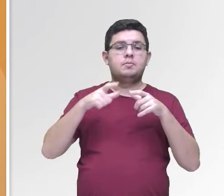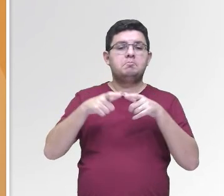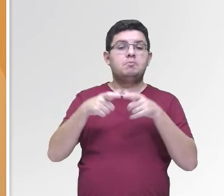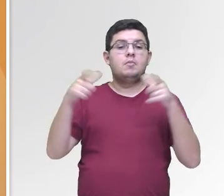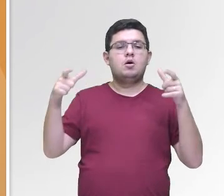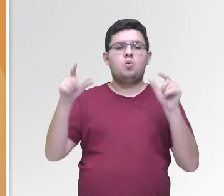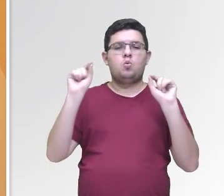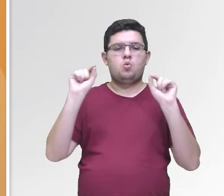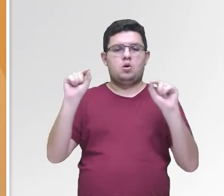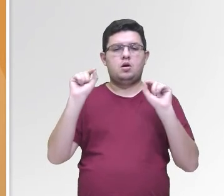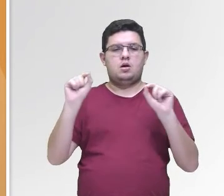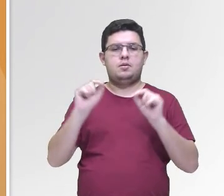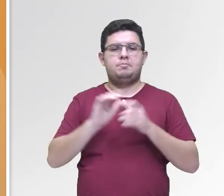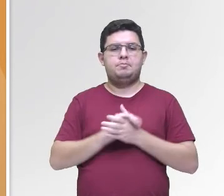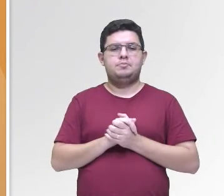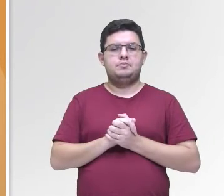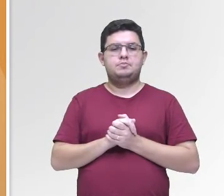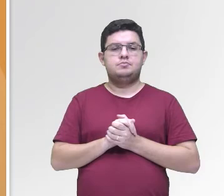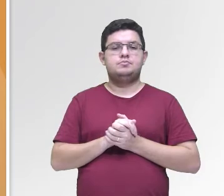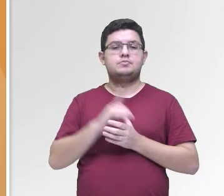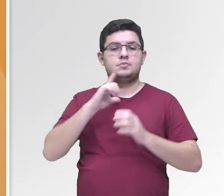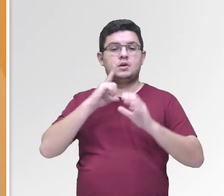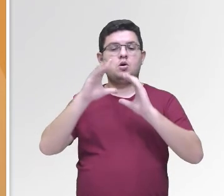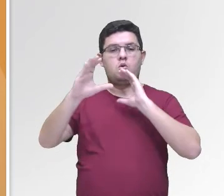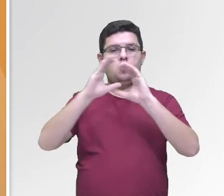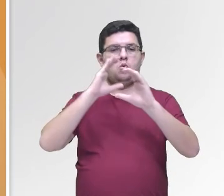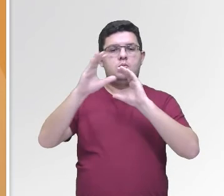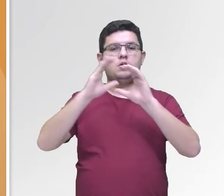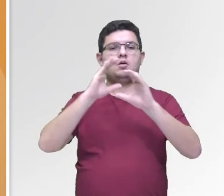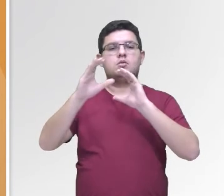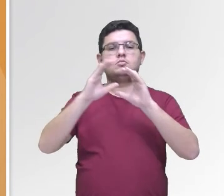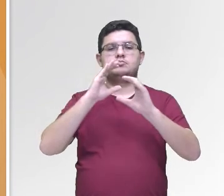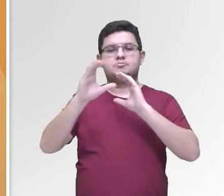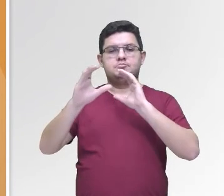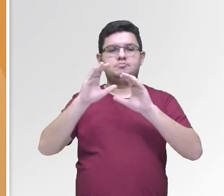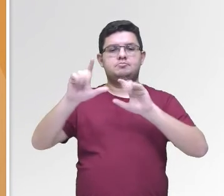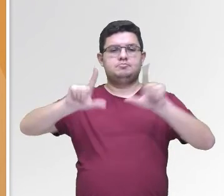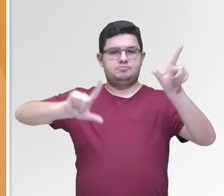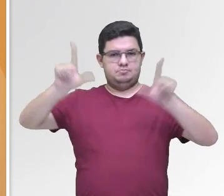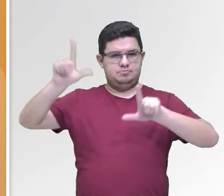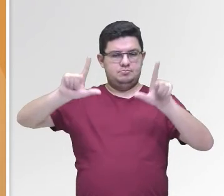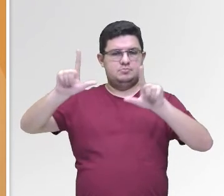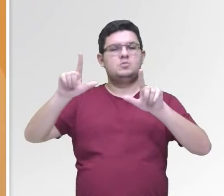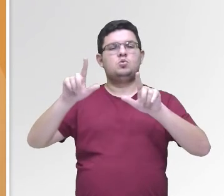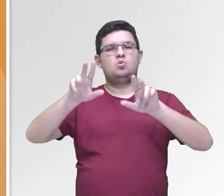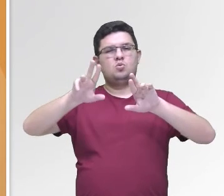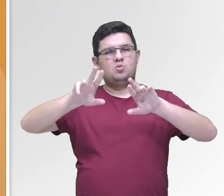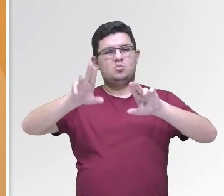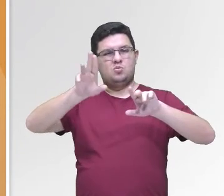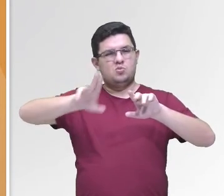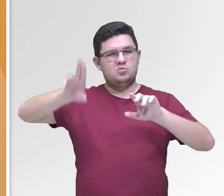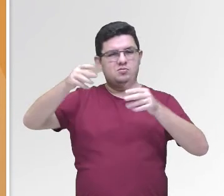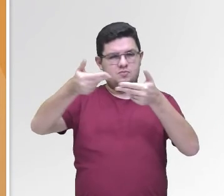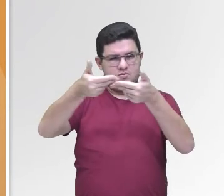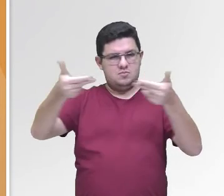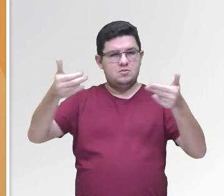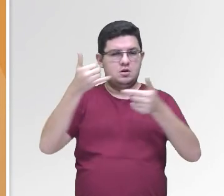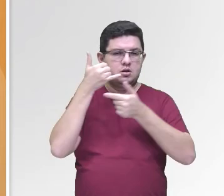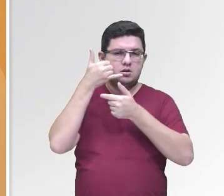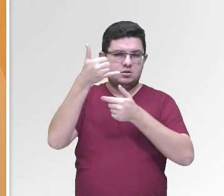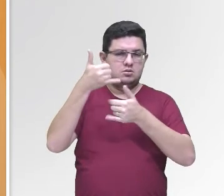atividades como as telecomunicações, tá? A microeletrônica e